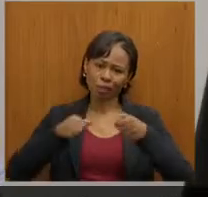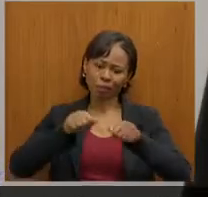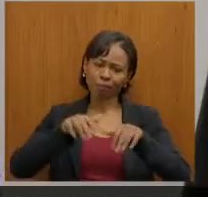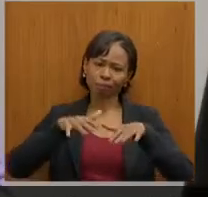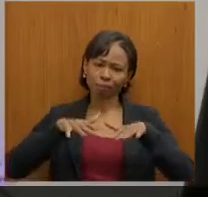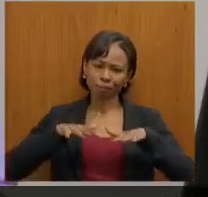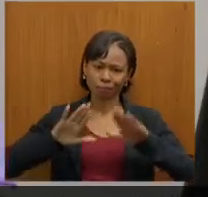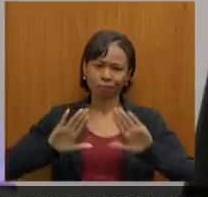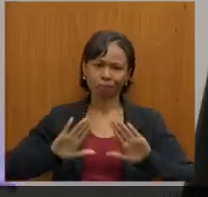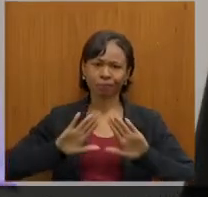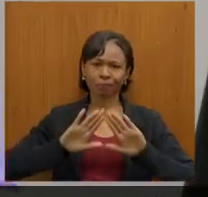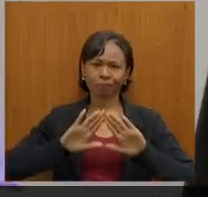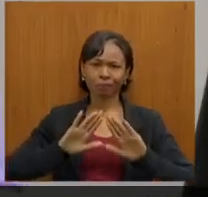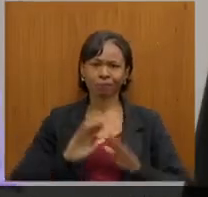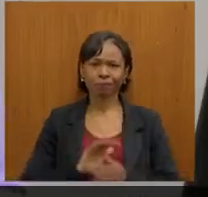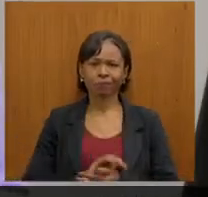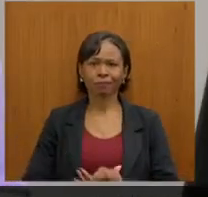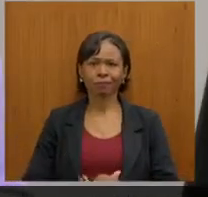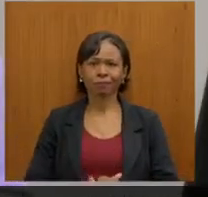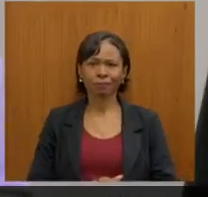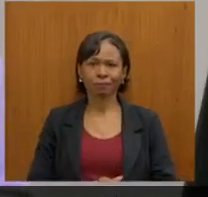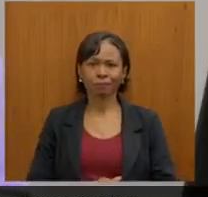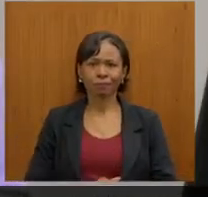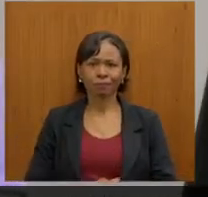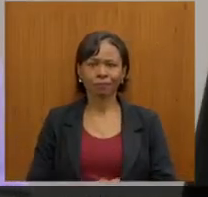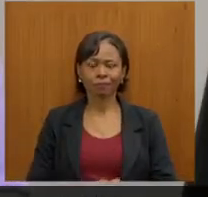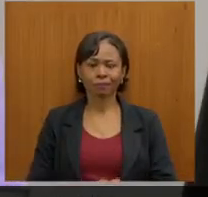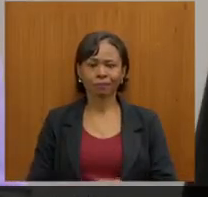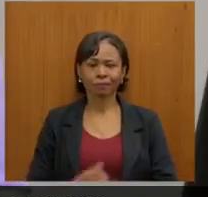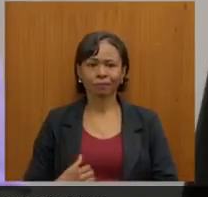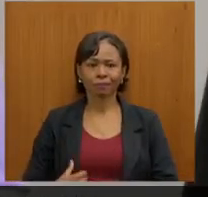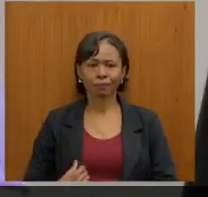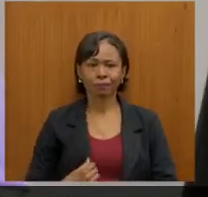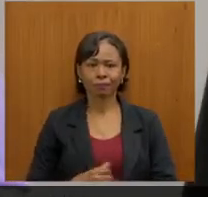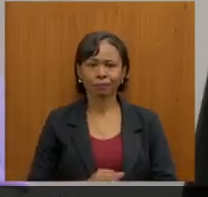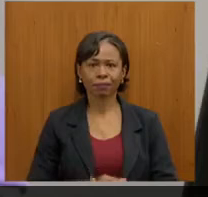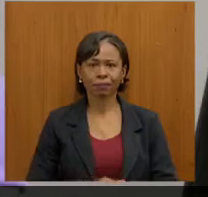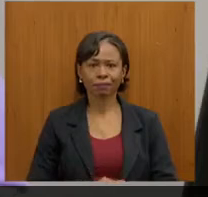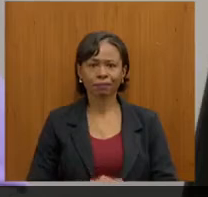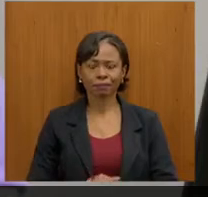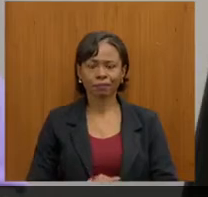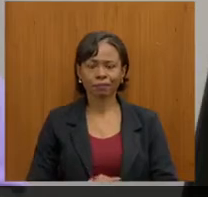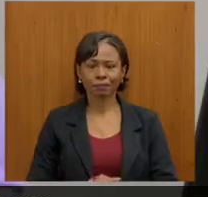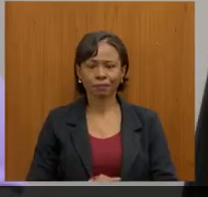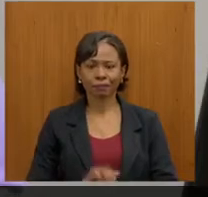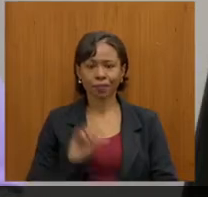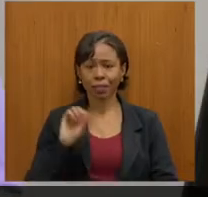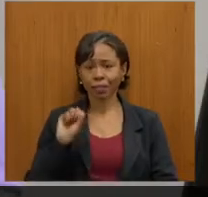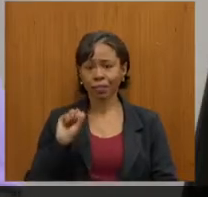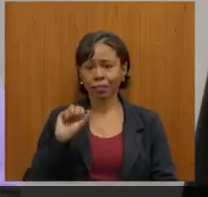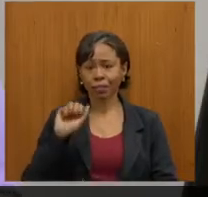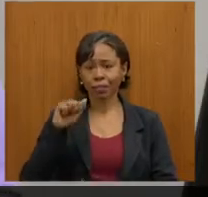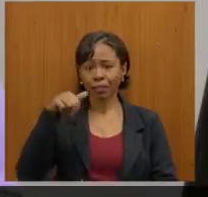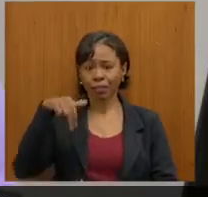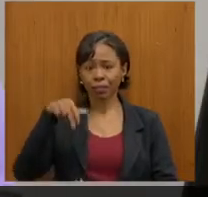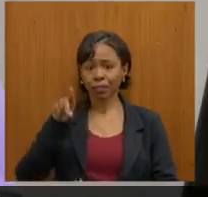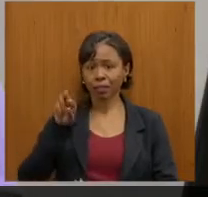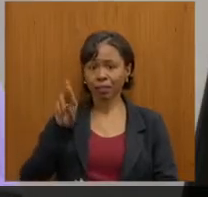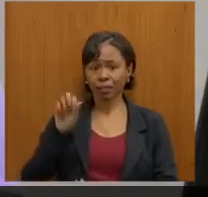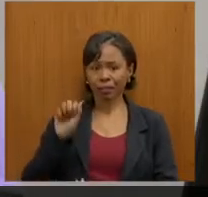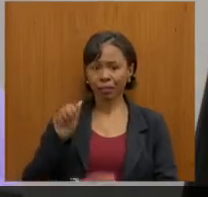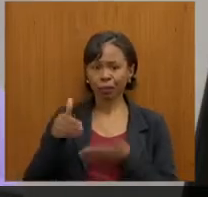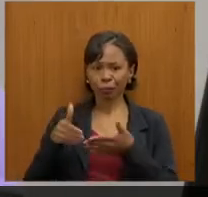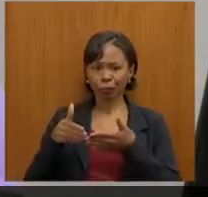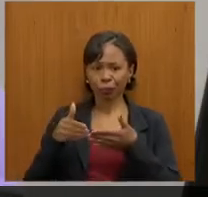Assembleia Legislativa de Minas Gerais Oi Sandra precisamos ativar o seu